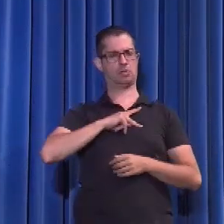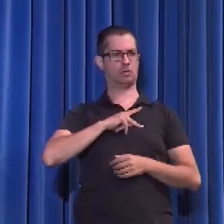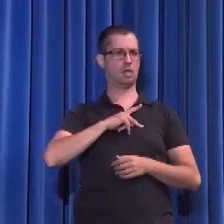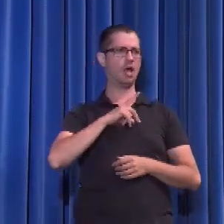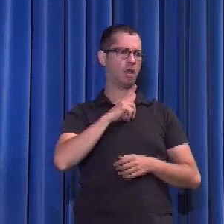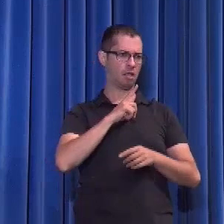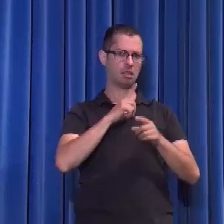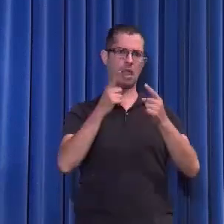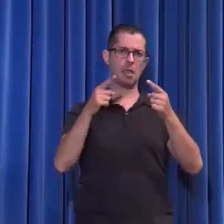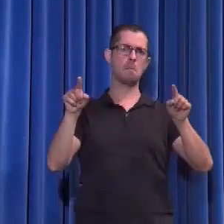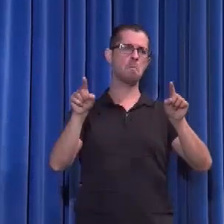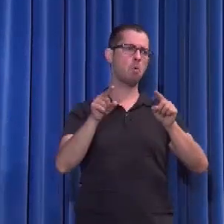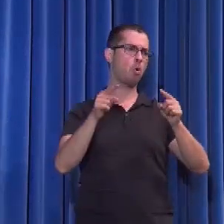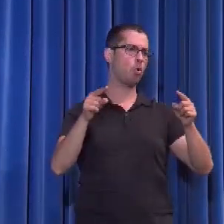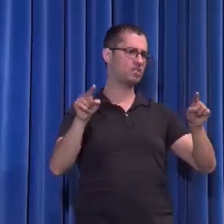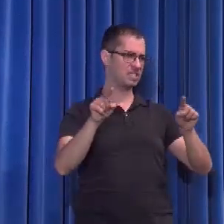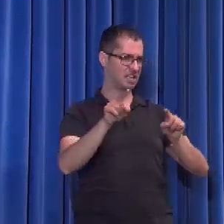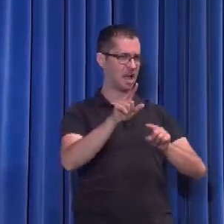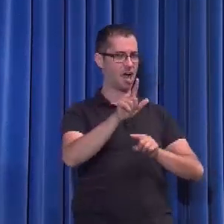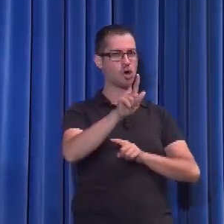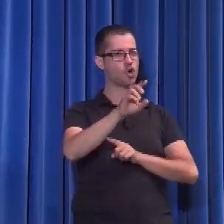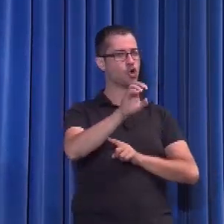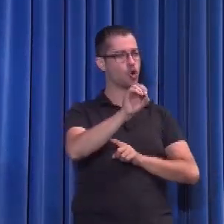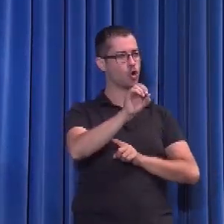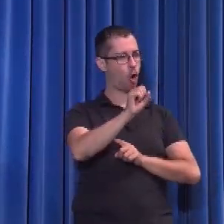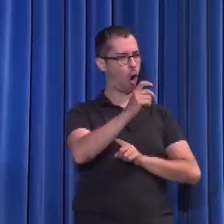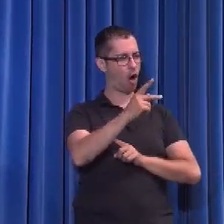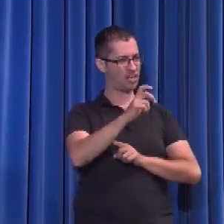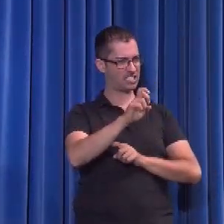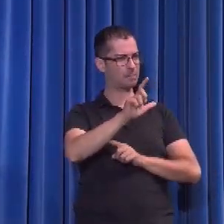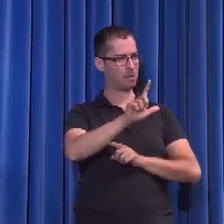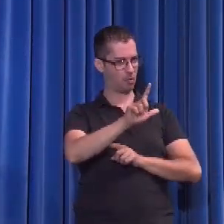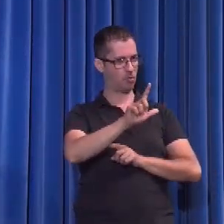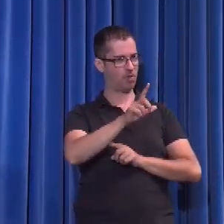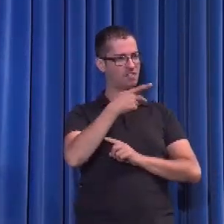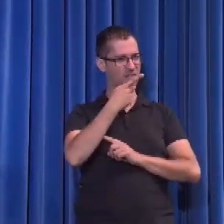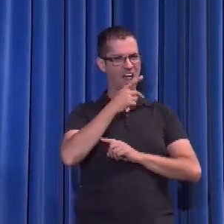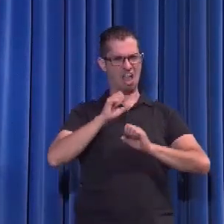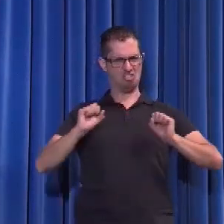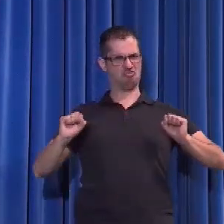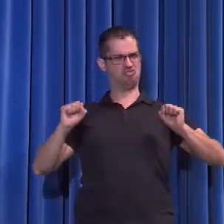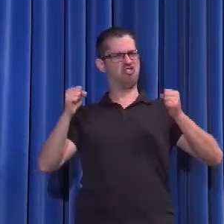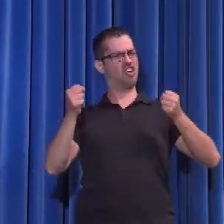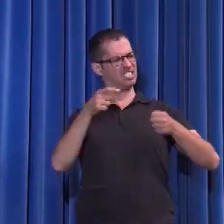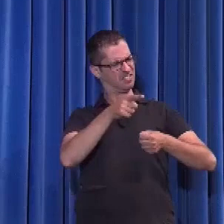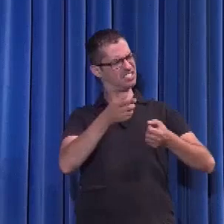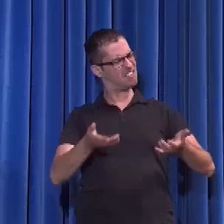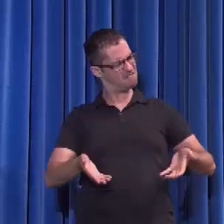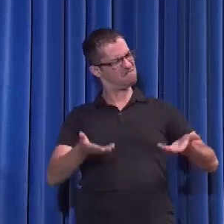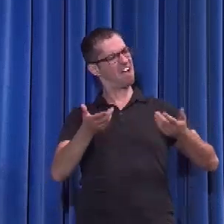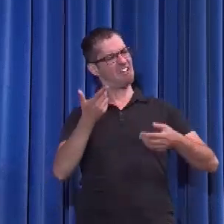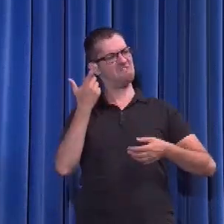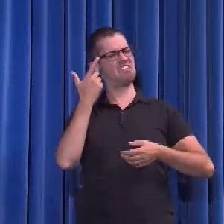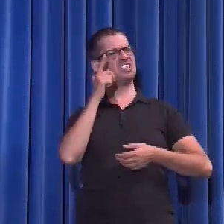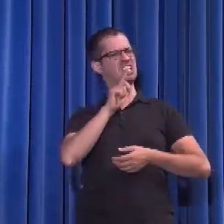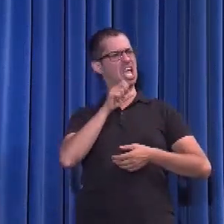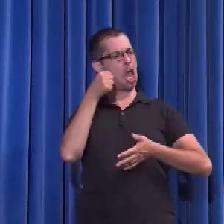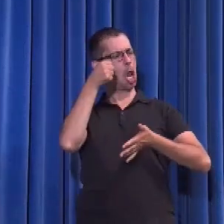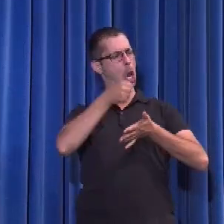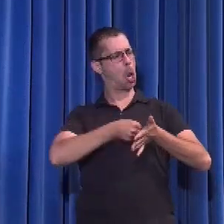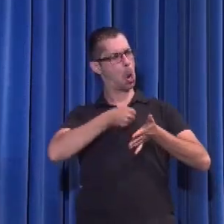músicas, chamadas músicas gospel, que diz assim: força, você vai vencer. Lute, porque você